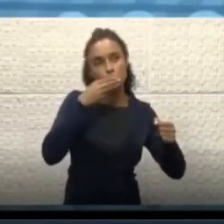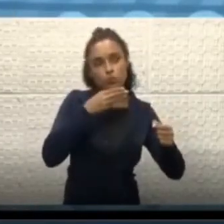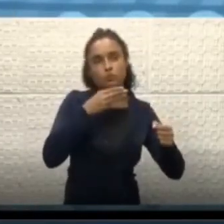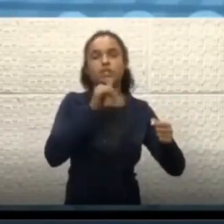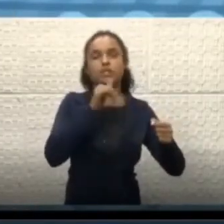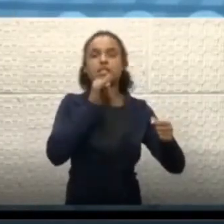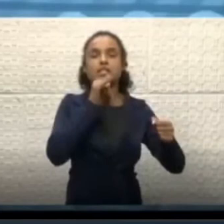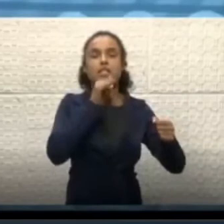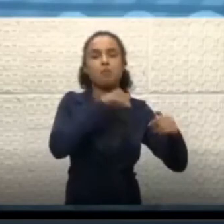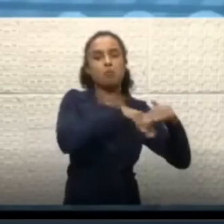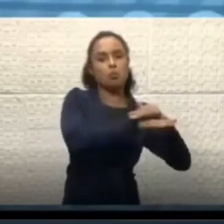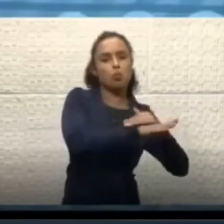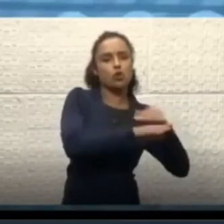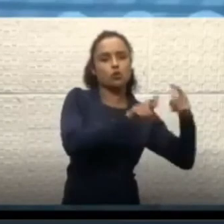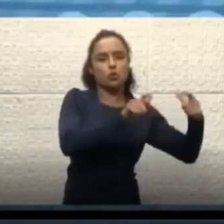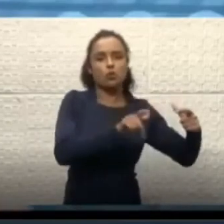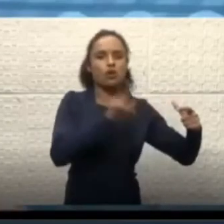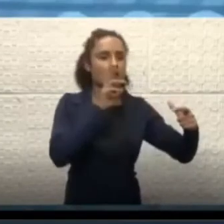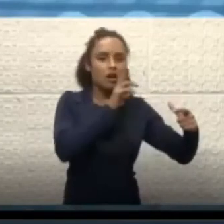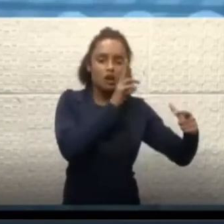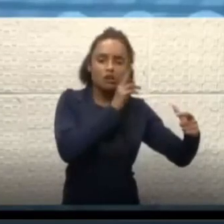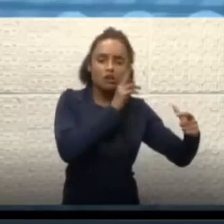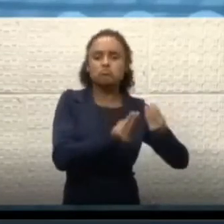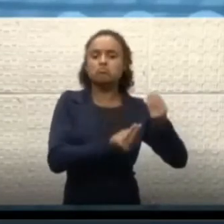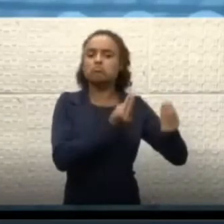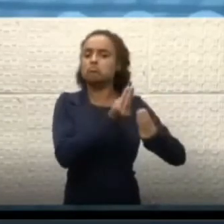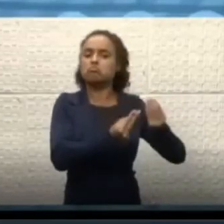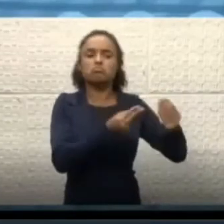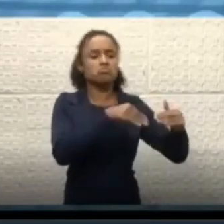um restaurante, como esse restaurante está